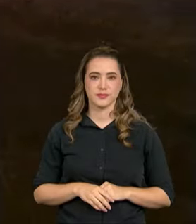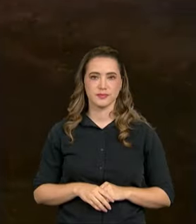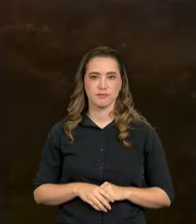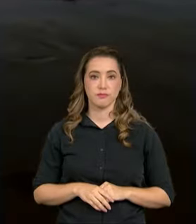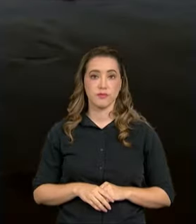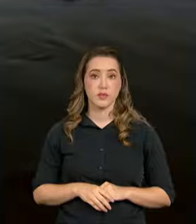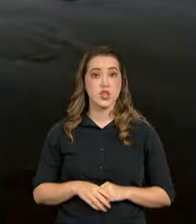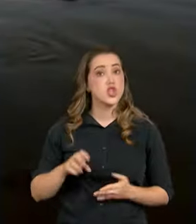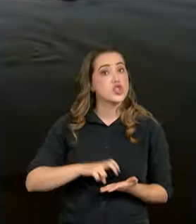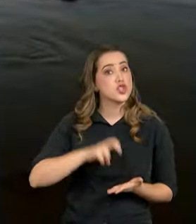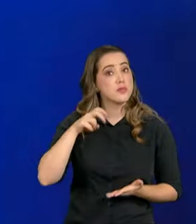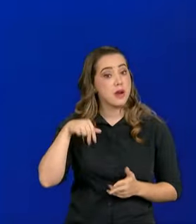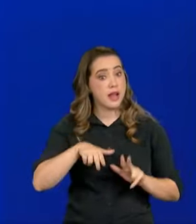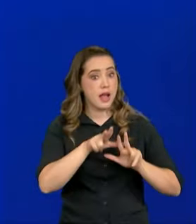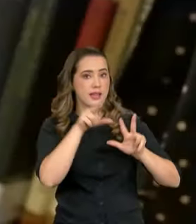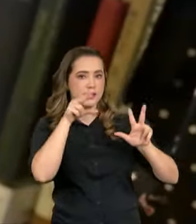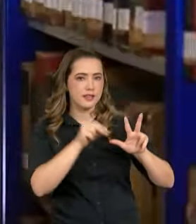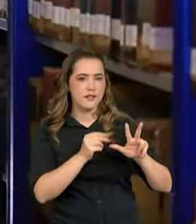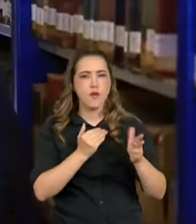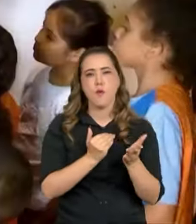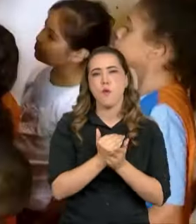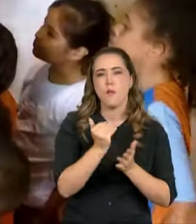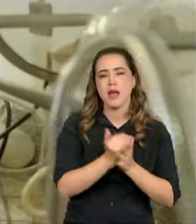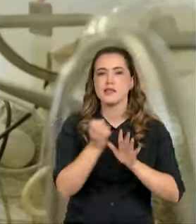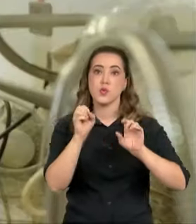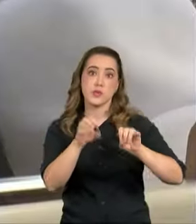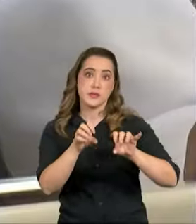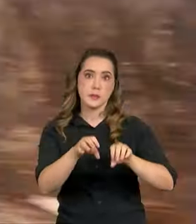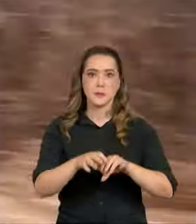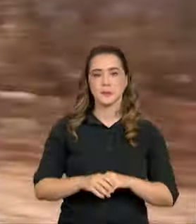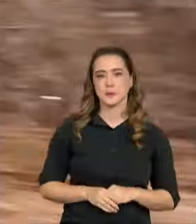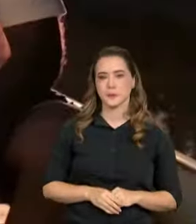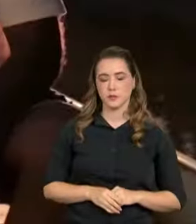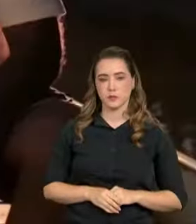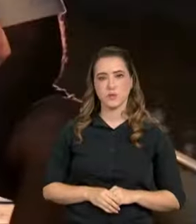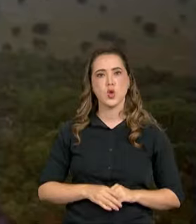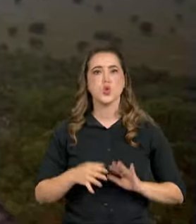As manhãs da TV Brasil começam com educação.